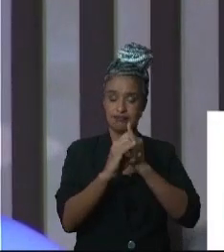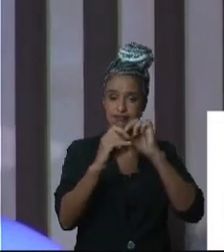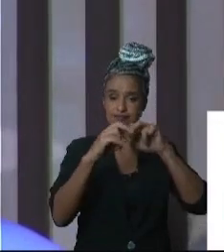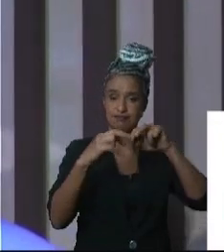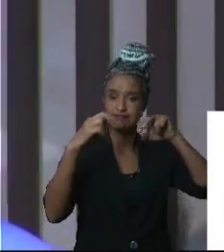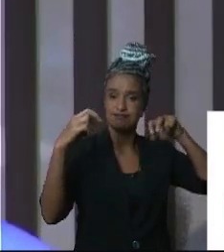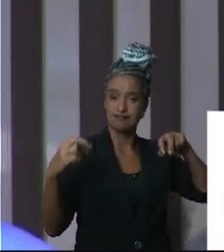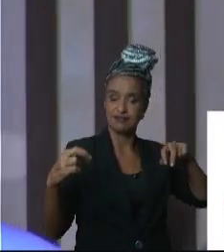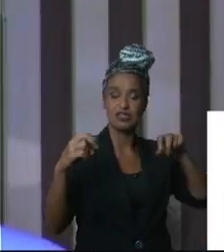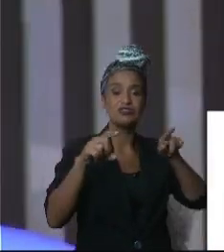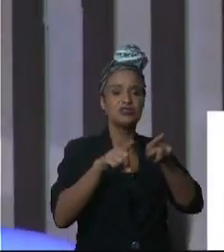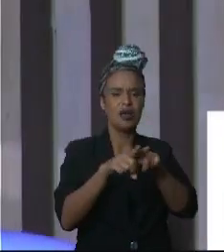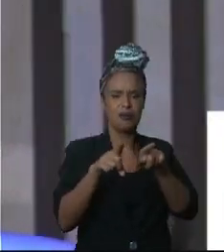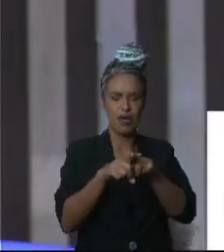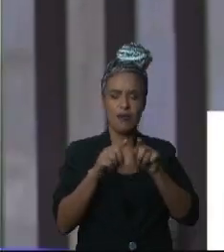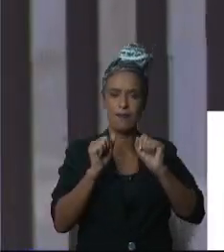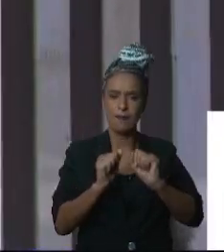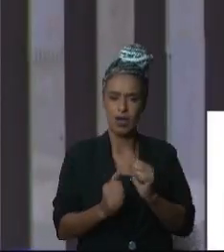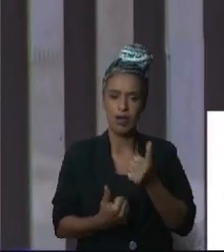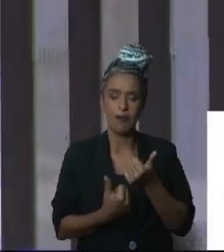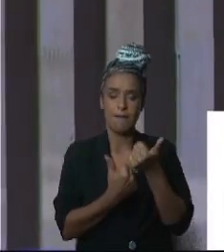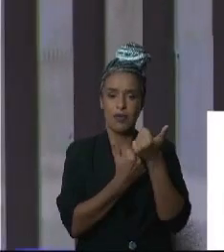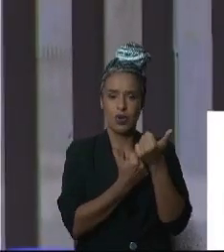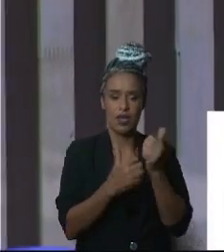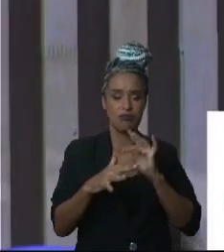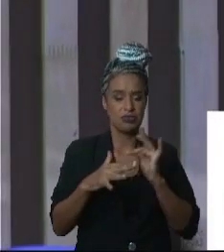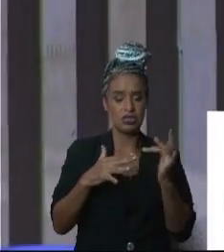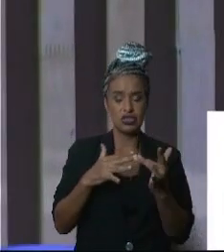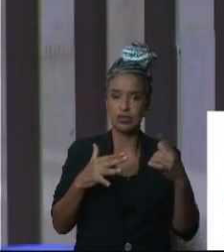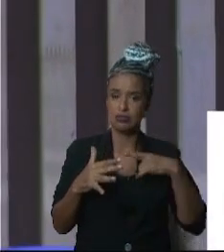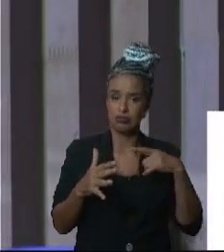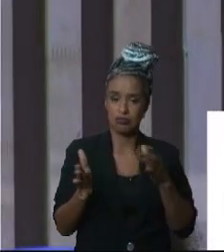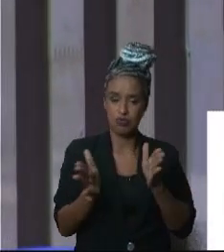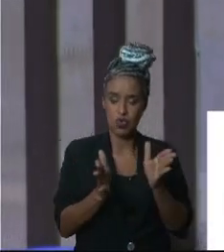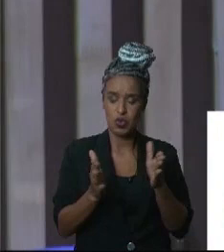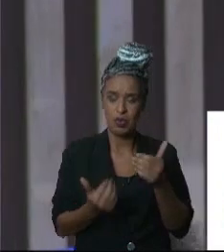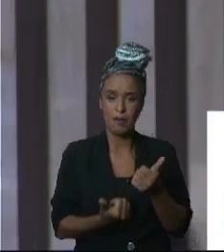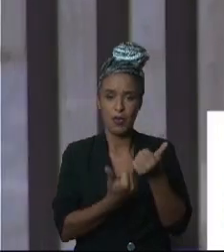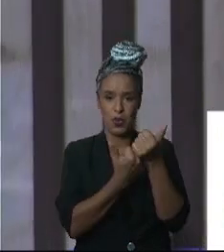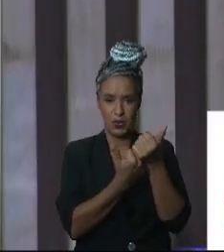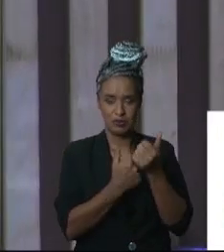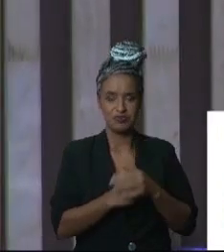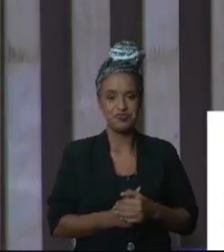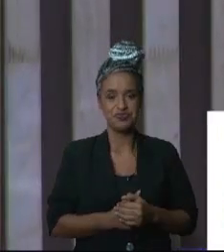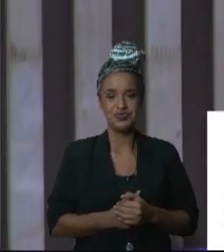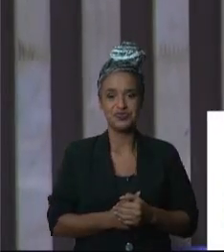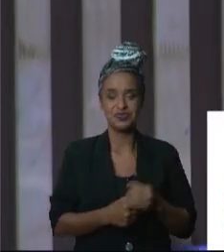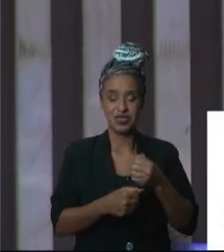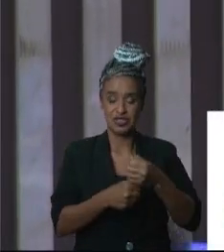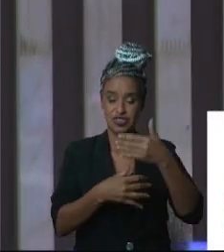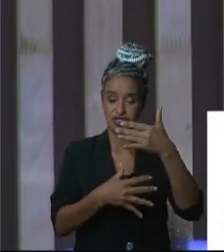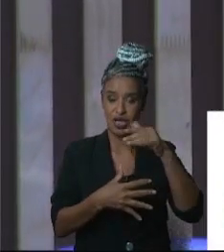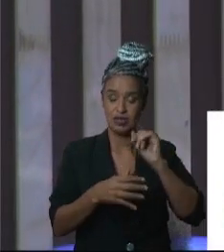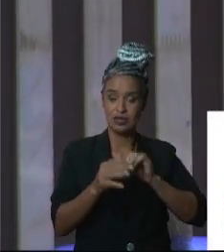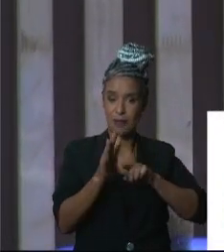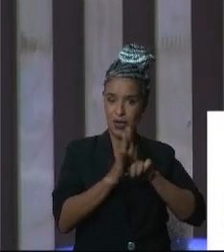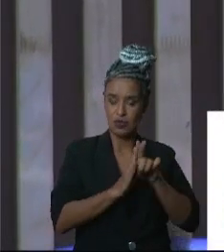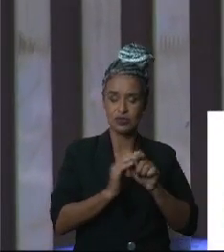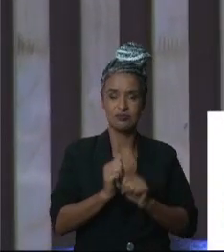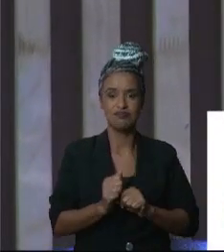virtual, auxiliado pela nossa equipe de chat. O nosso primeiro painel temático tem como